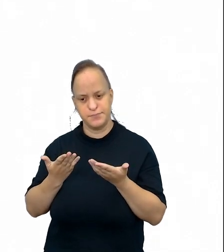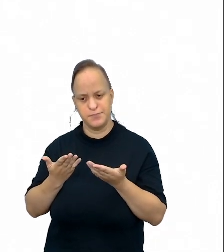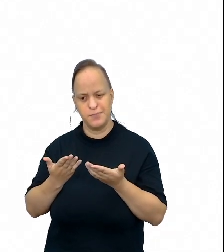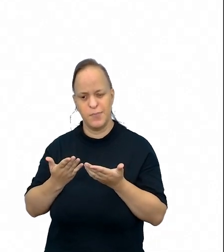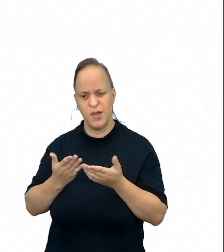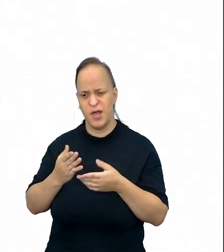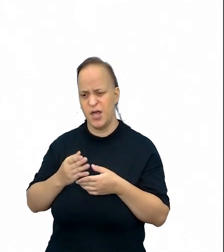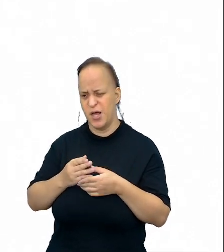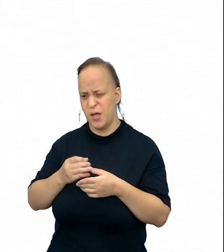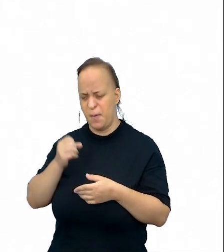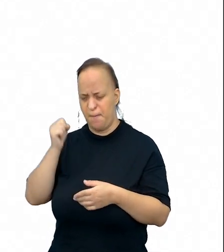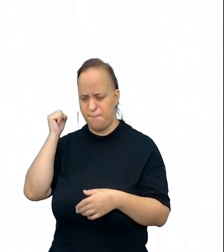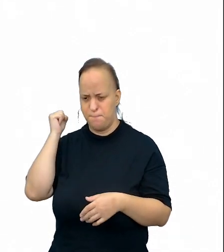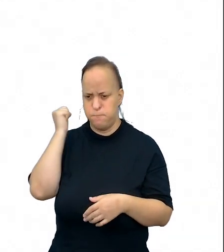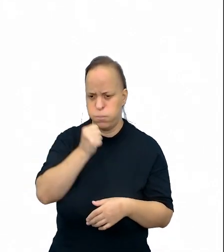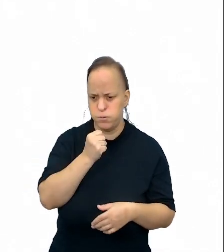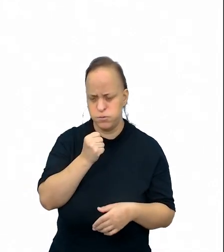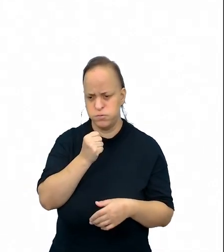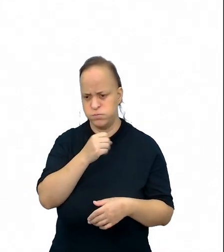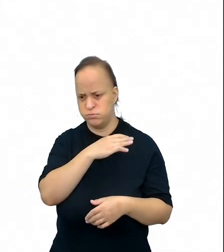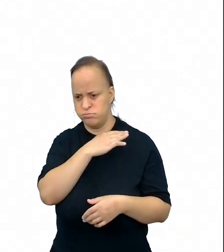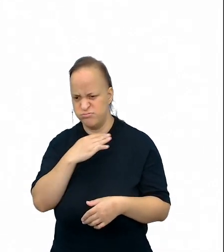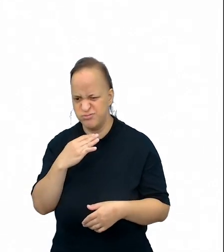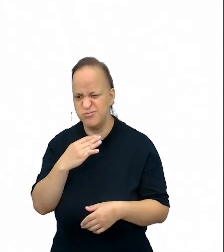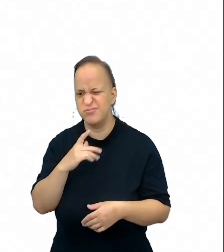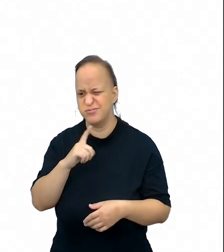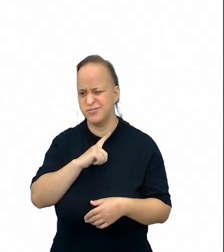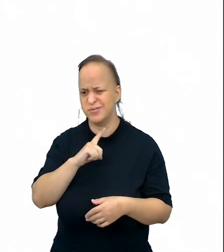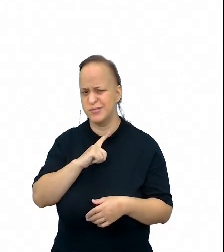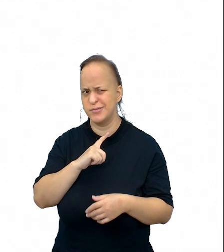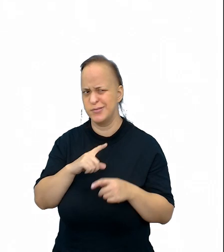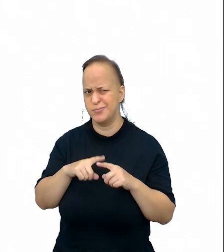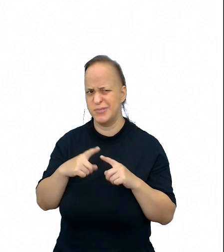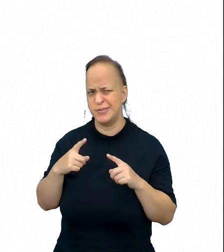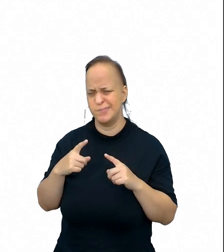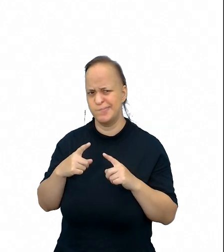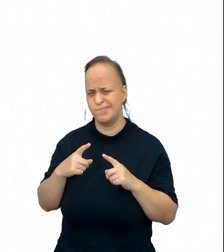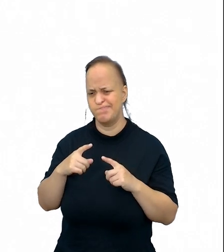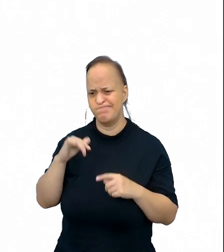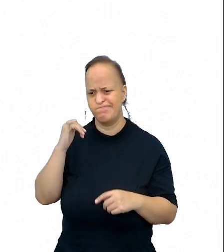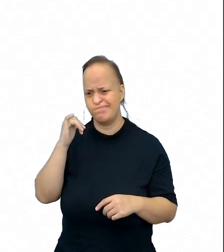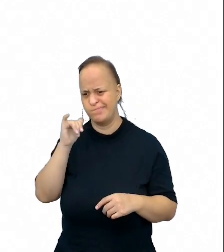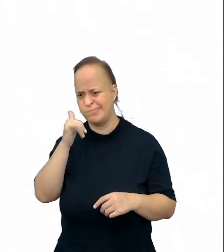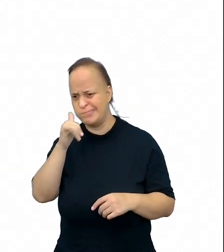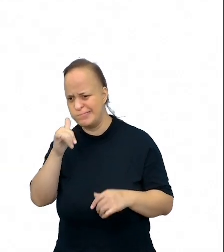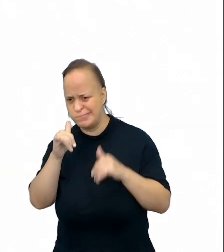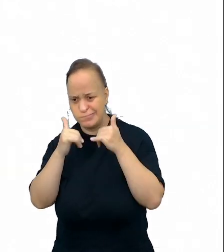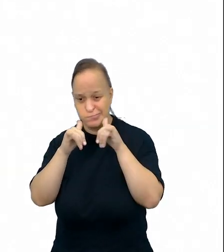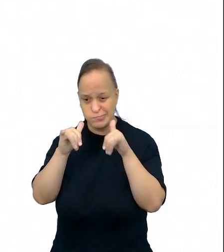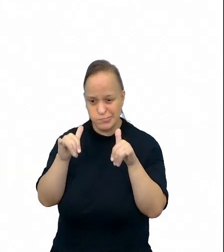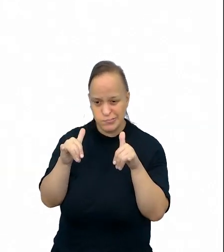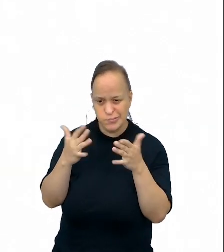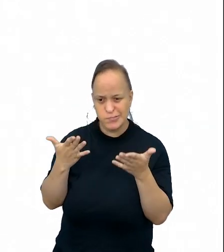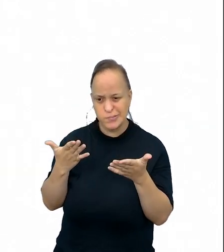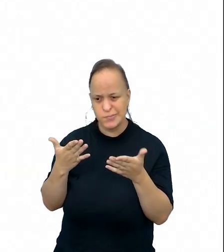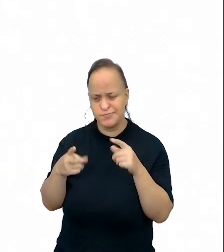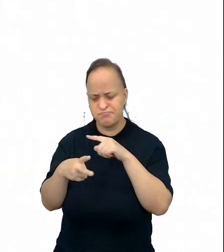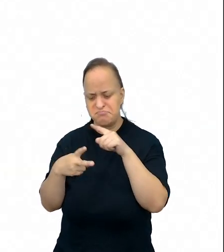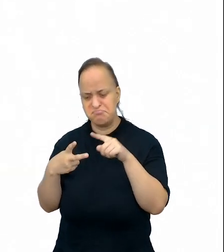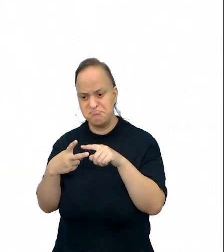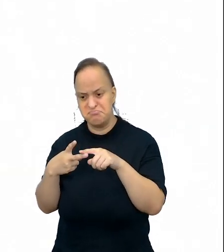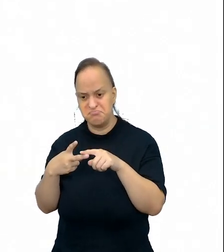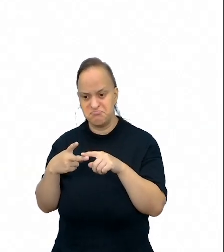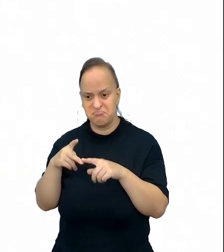crime, mas que está no aspecto literário, né? Então, é muito importante também, porque muitas vezes eu